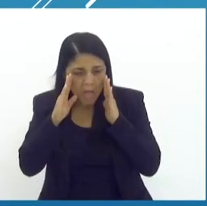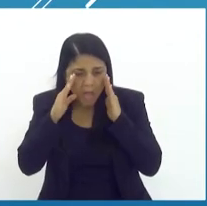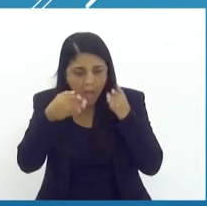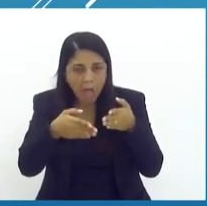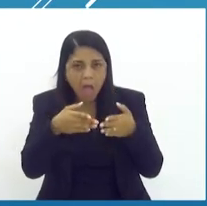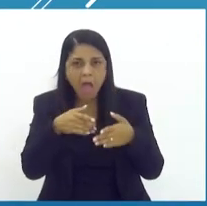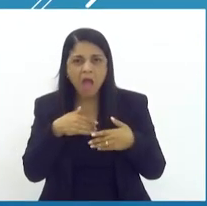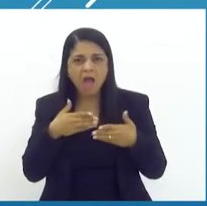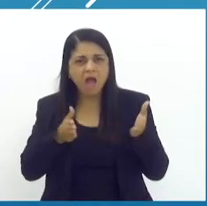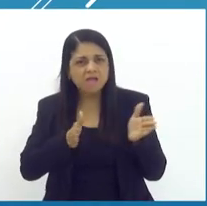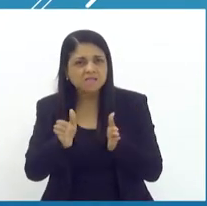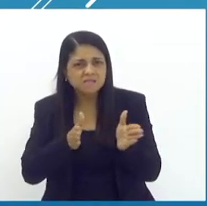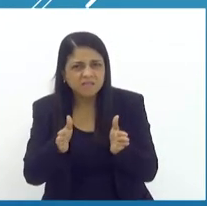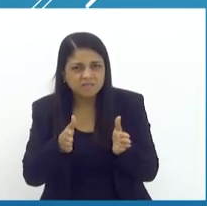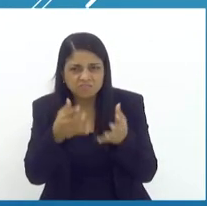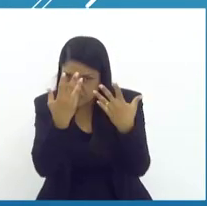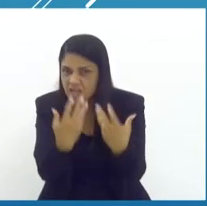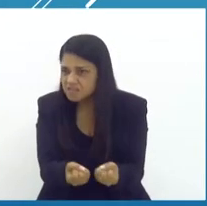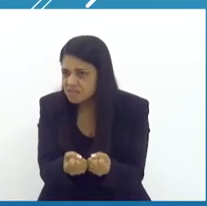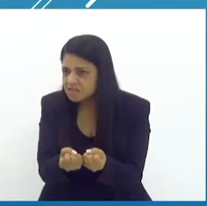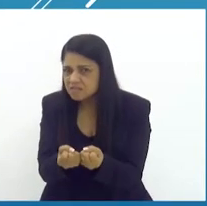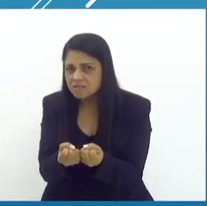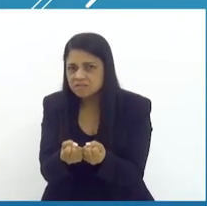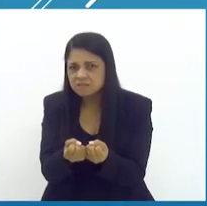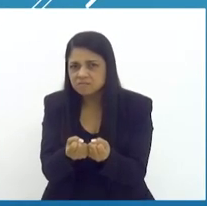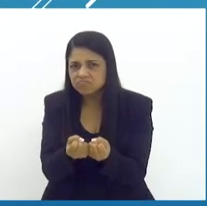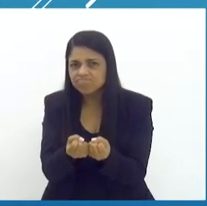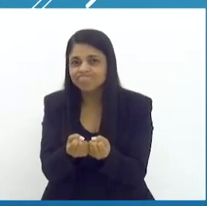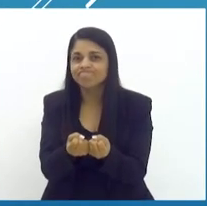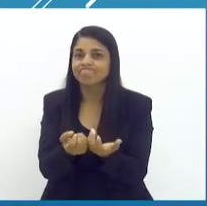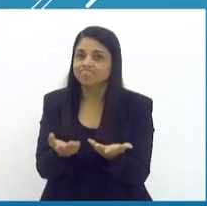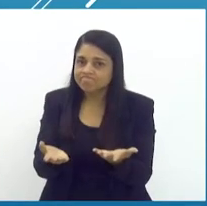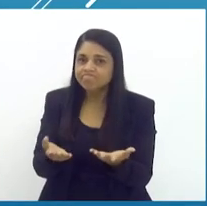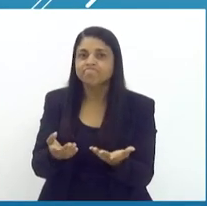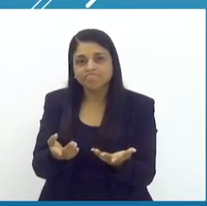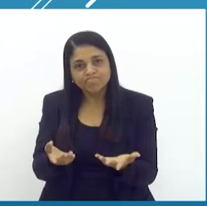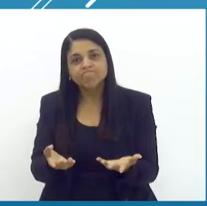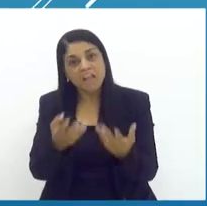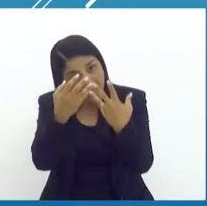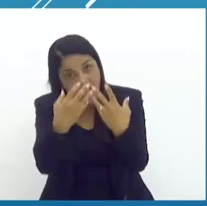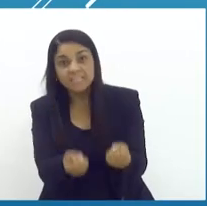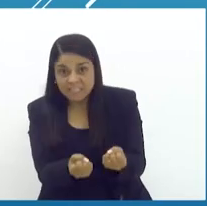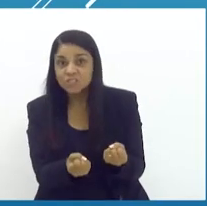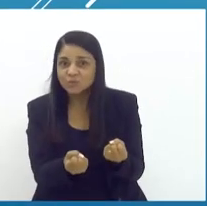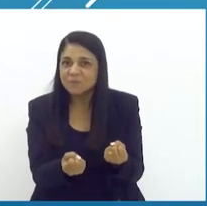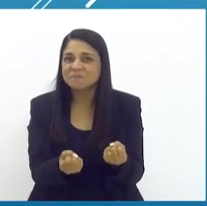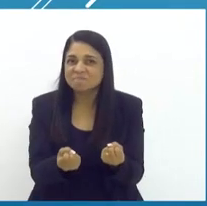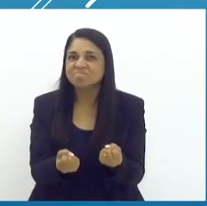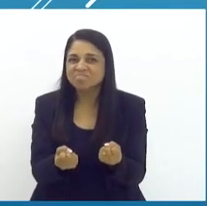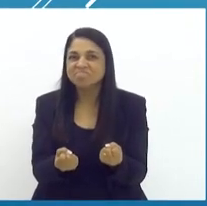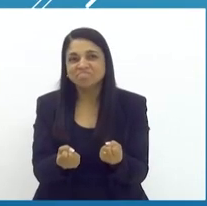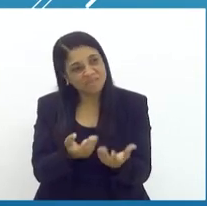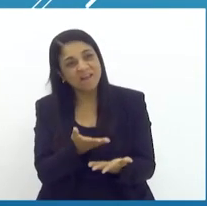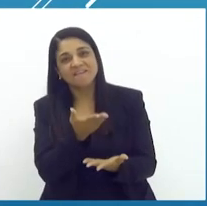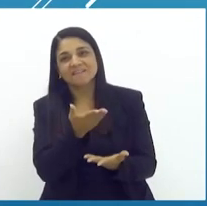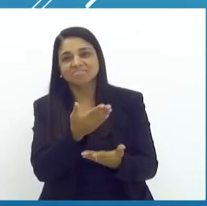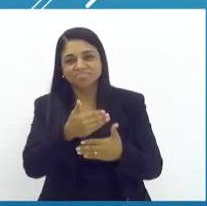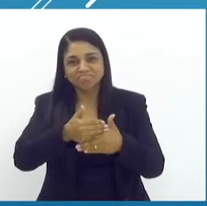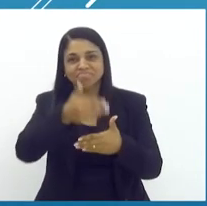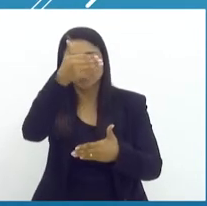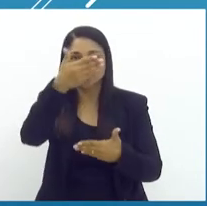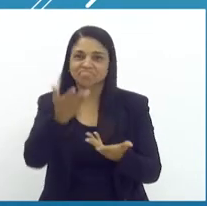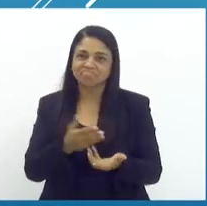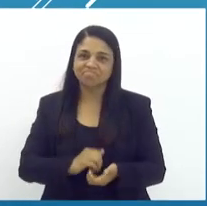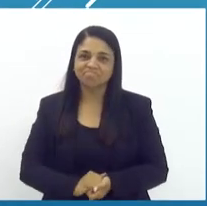alguém consegue conceber isso foi concebido tá lá pode passar por favor